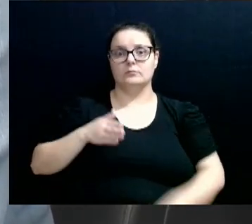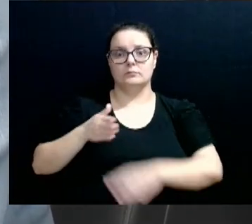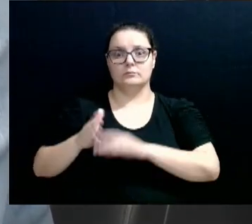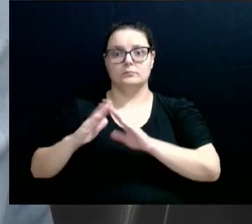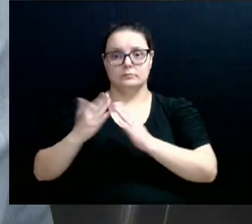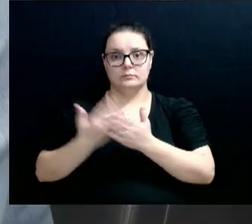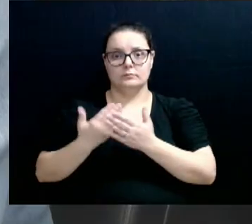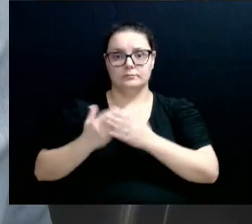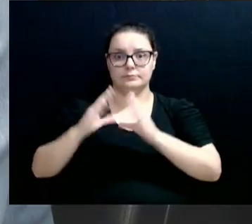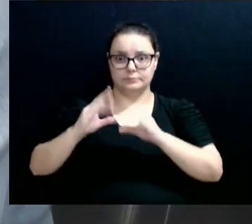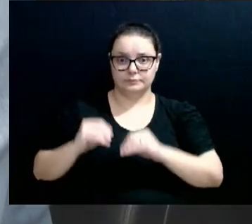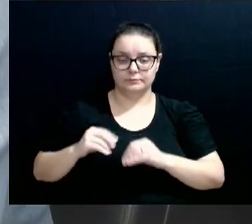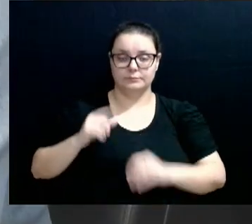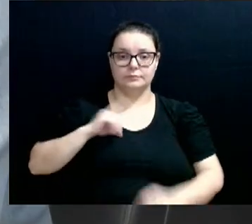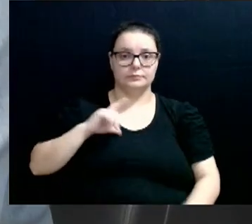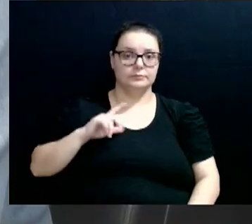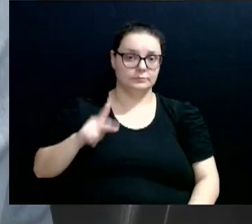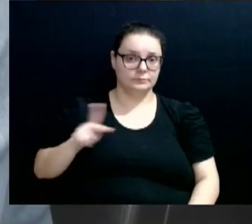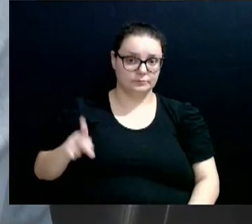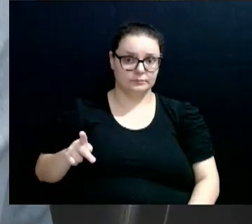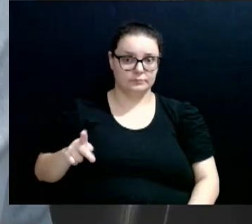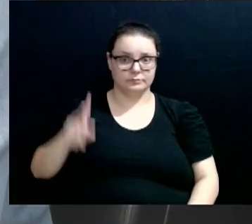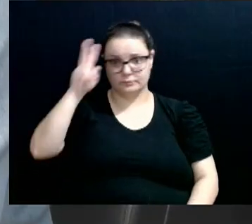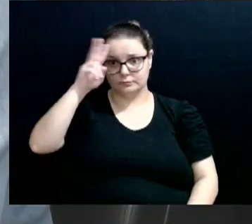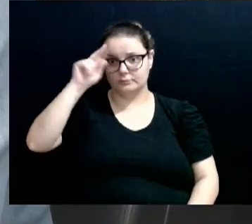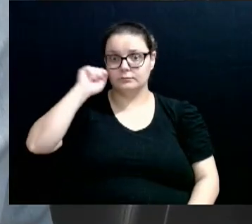história, negro, aliás,